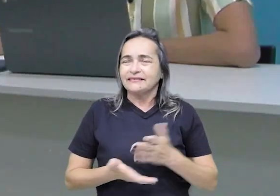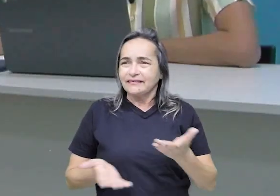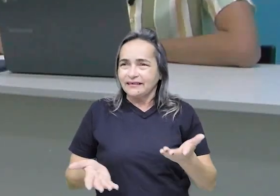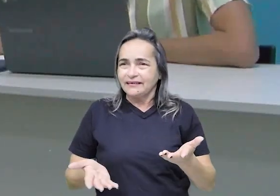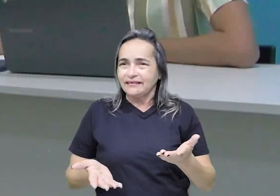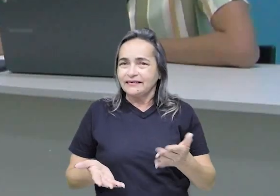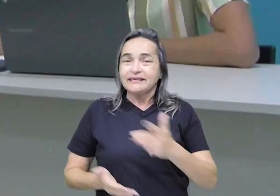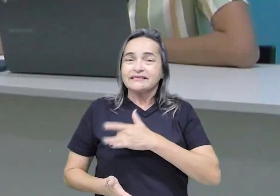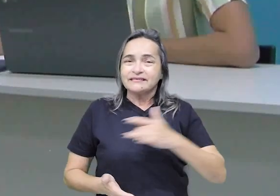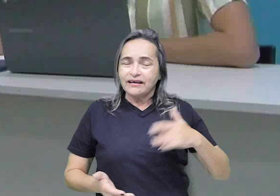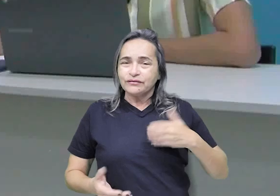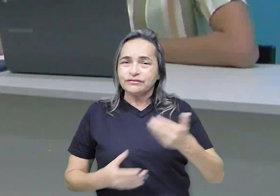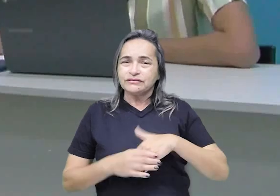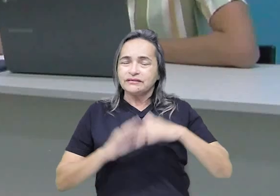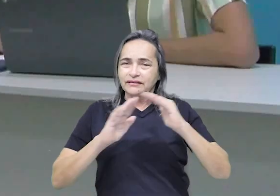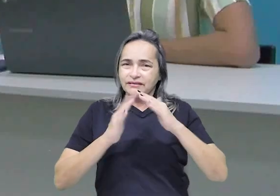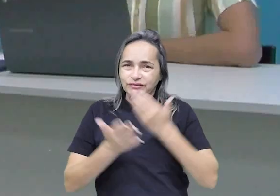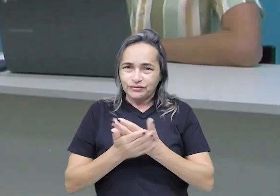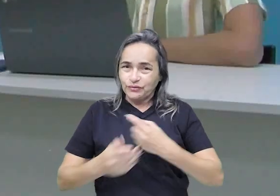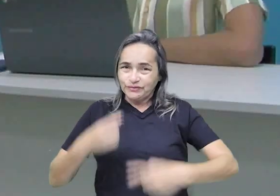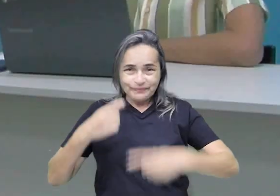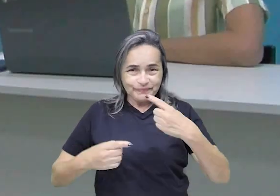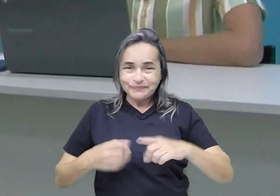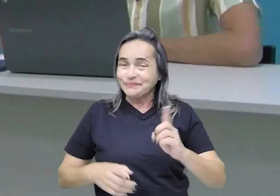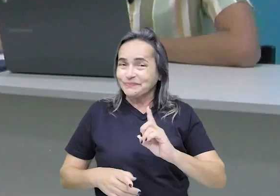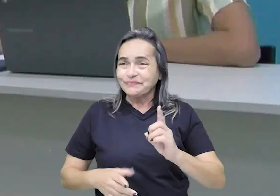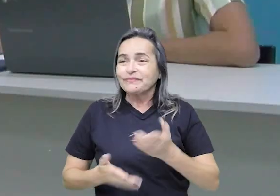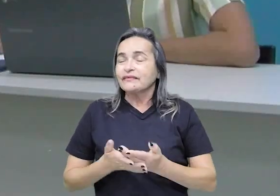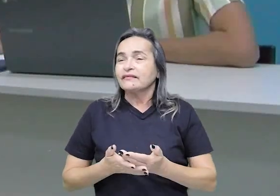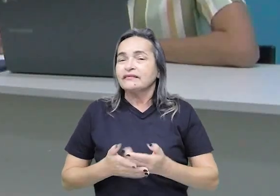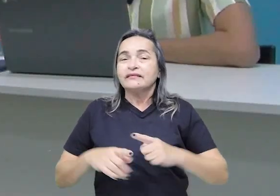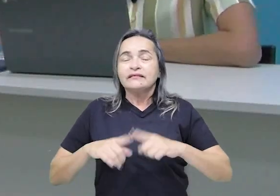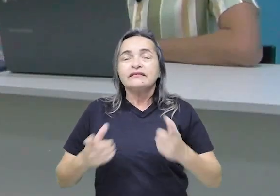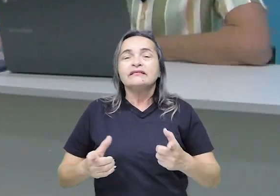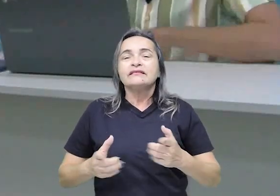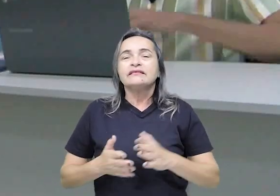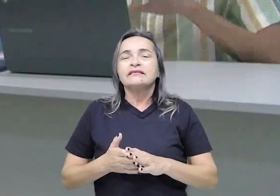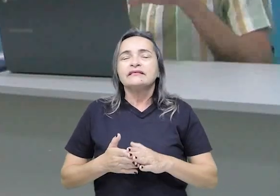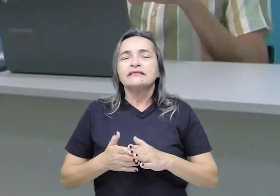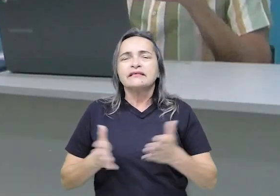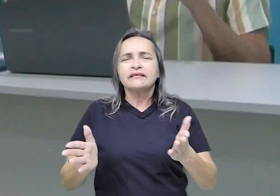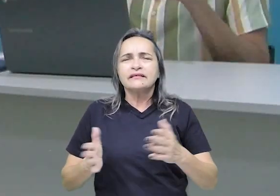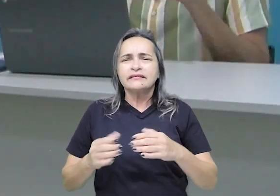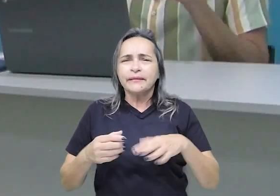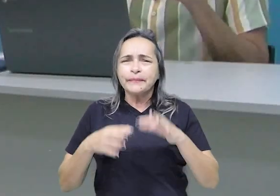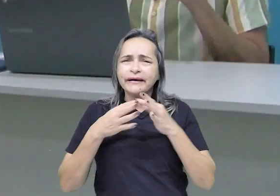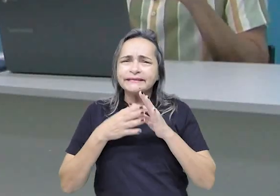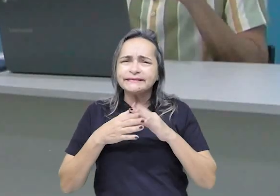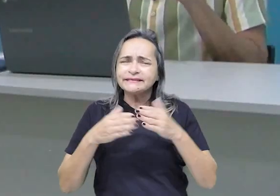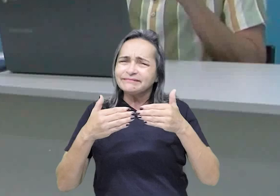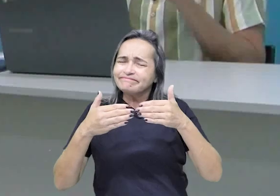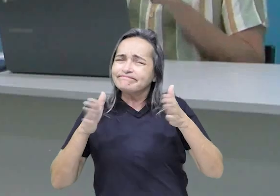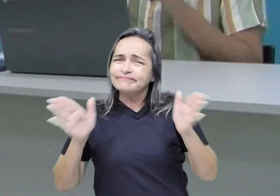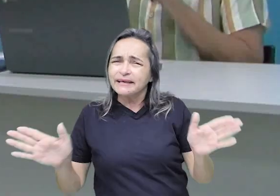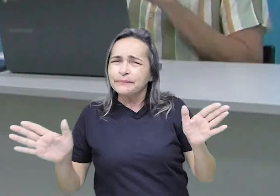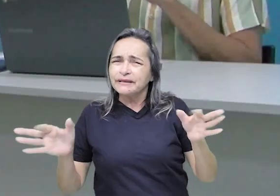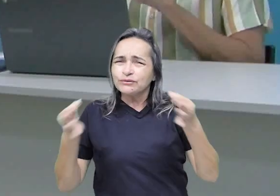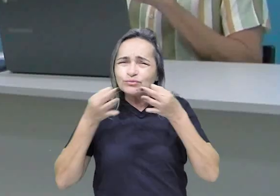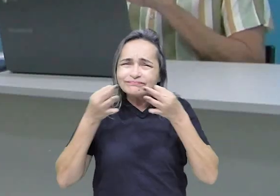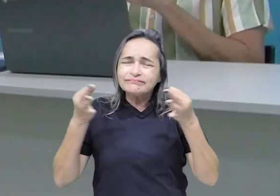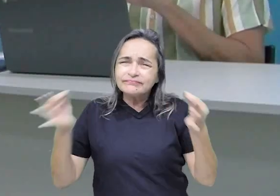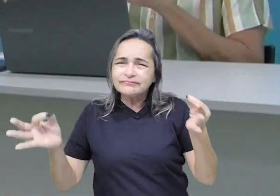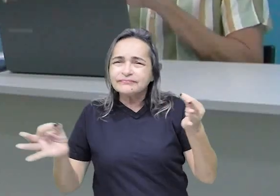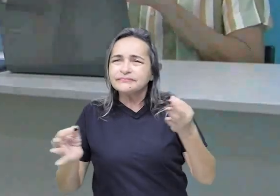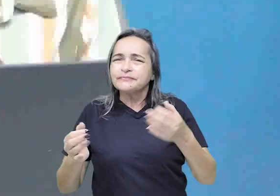na Escola, mas a gente quer também dar mais visibilidade a esse programa, porque tem aí uma